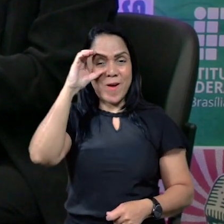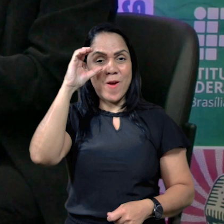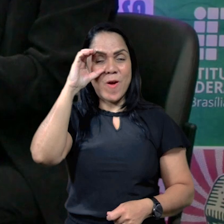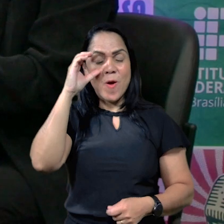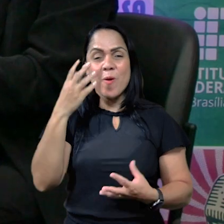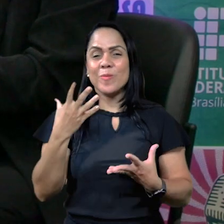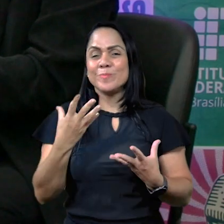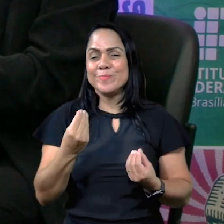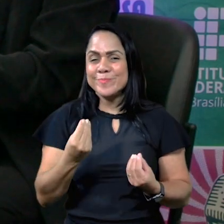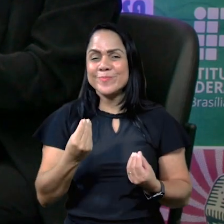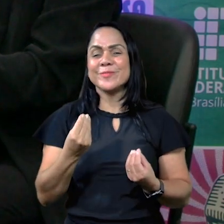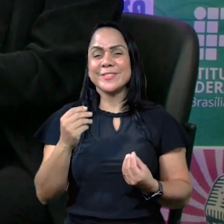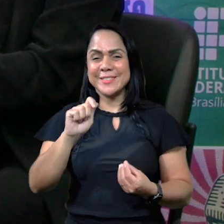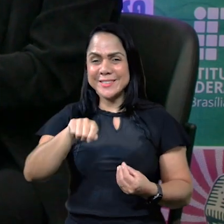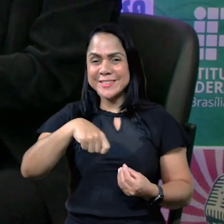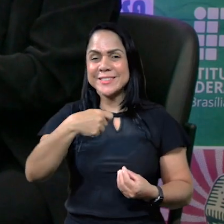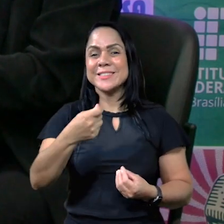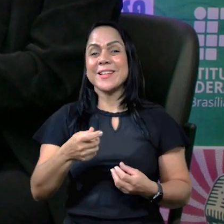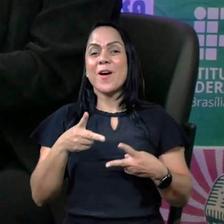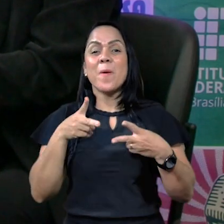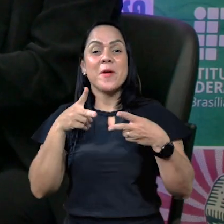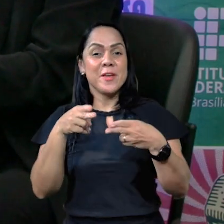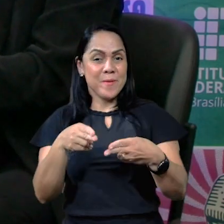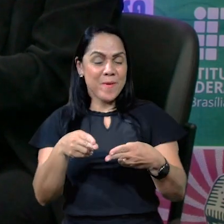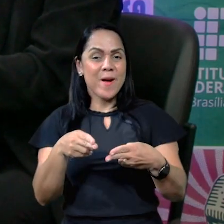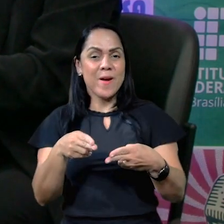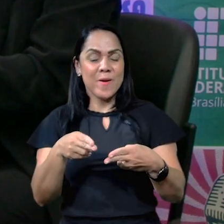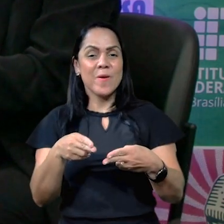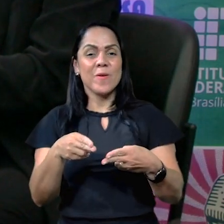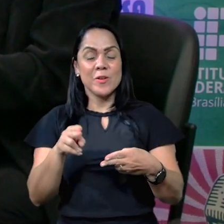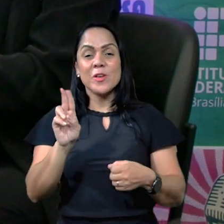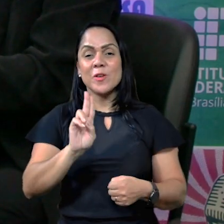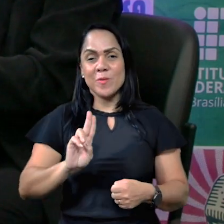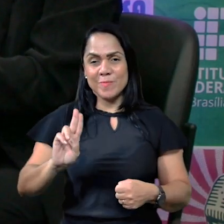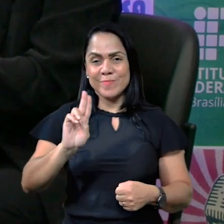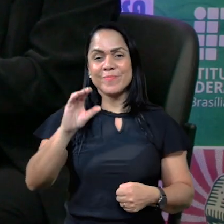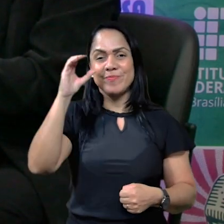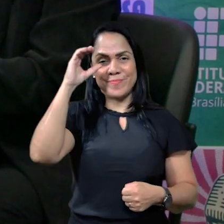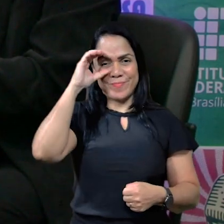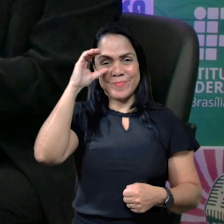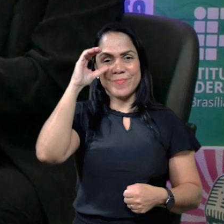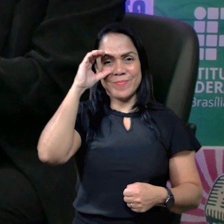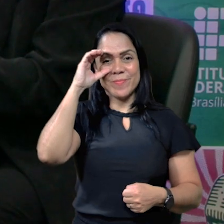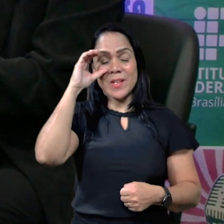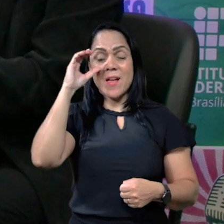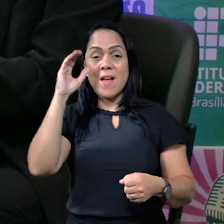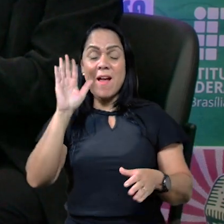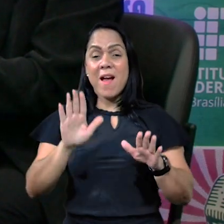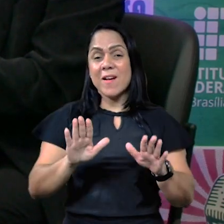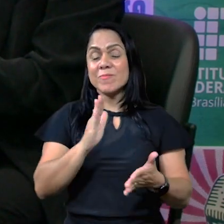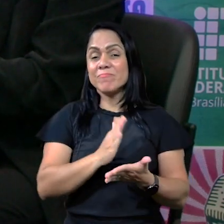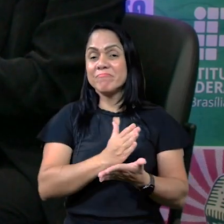é muito sinal igual. Que tem muitos que termina com óculos, assim. Uhum. Aí alguns eles mudam,